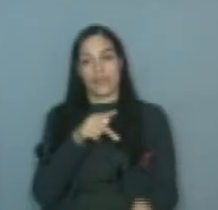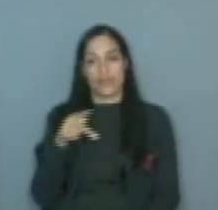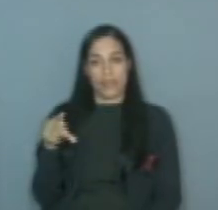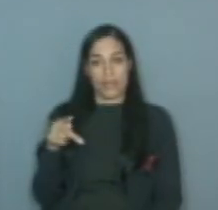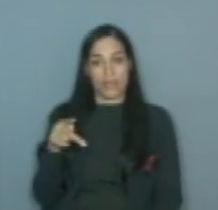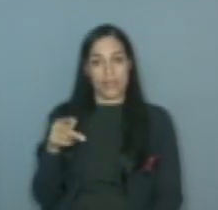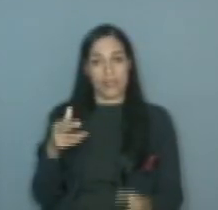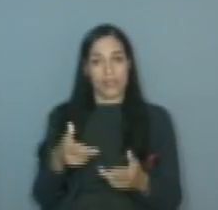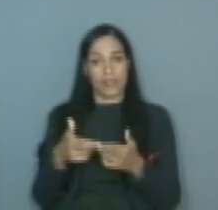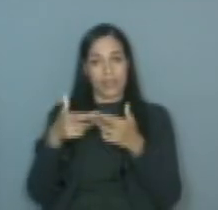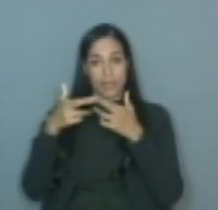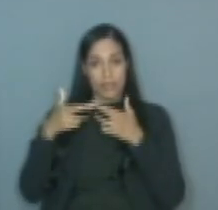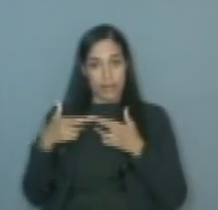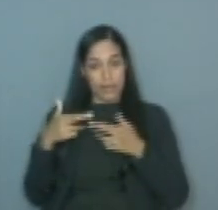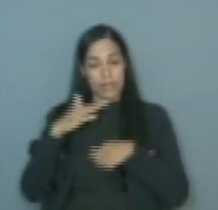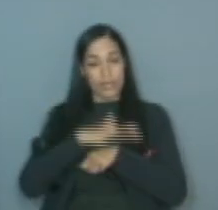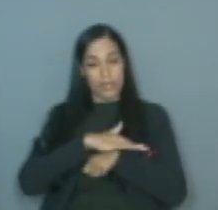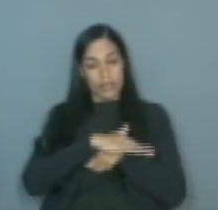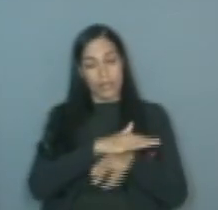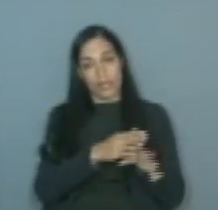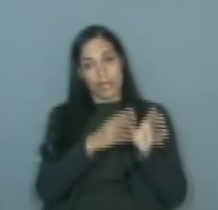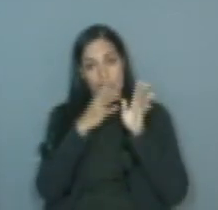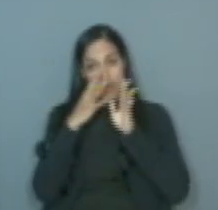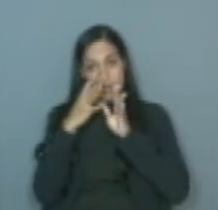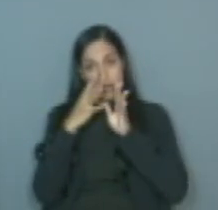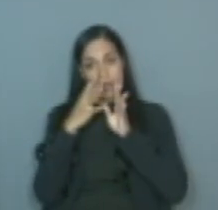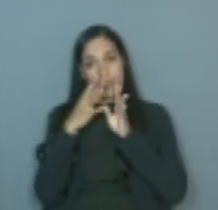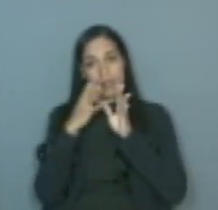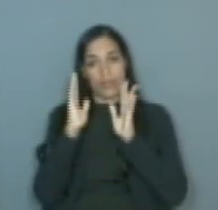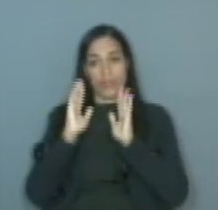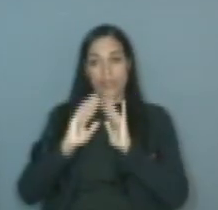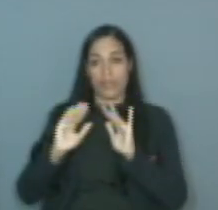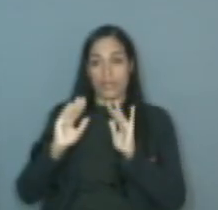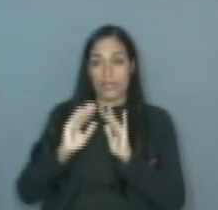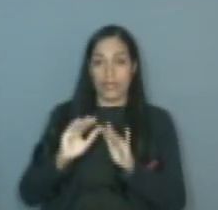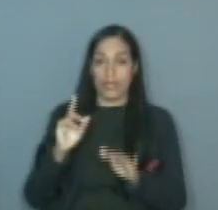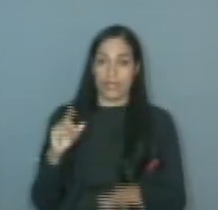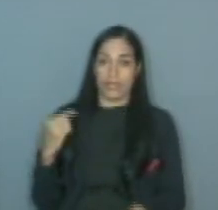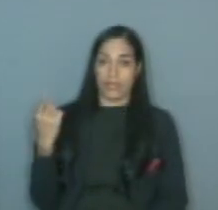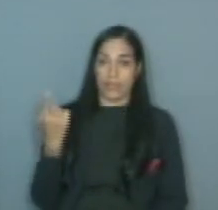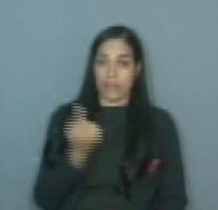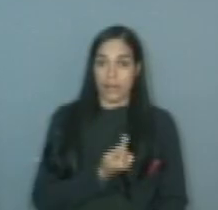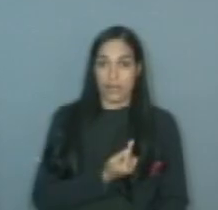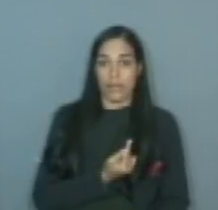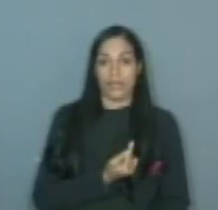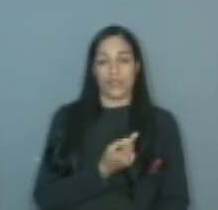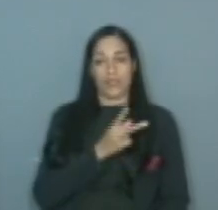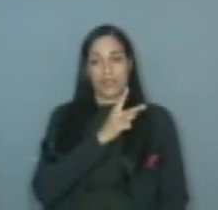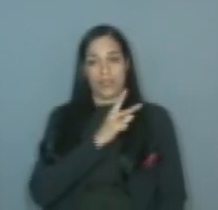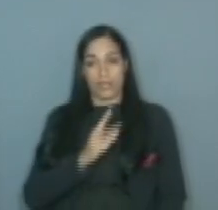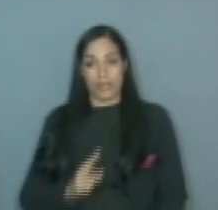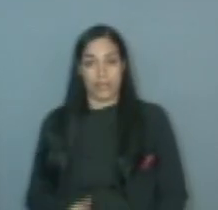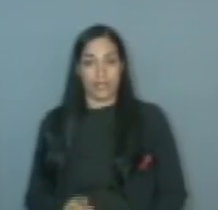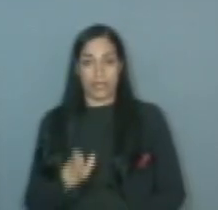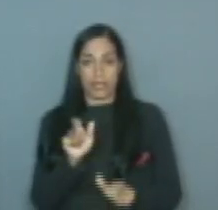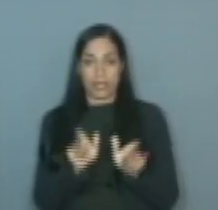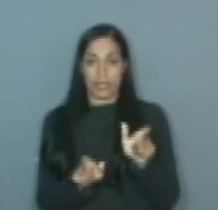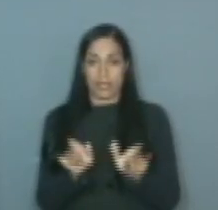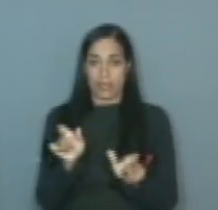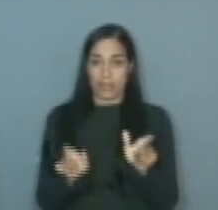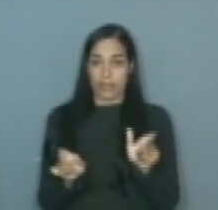como requerimentos que chamam a nossa atenção e que pedem para que os senhores e senhoras vereadores e